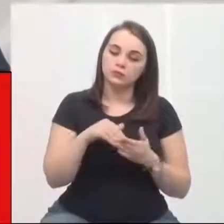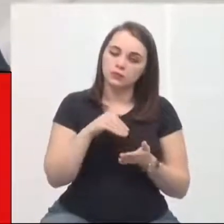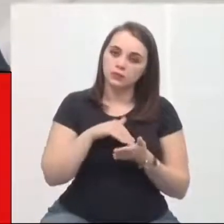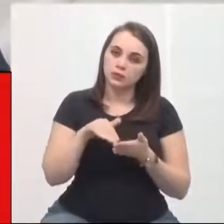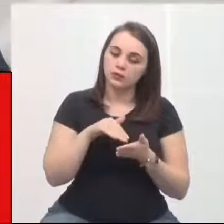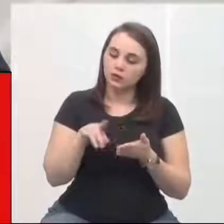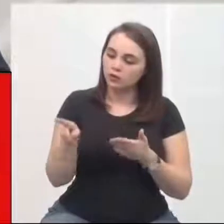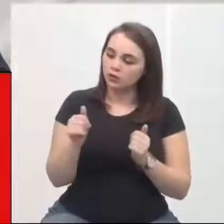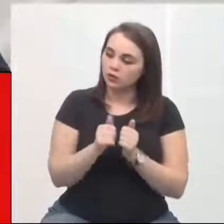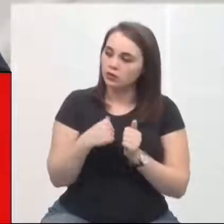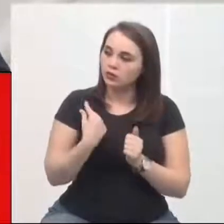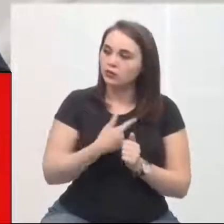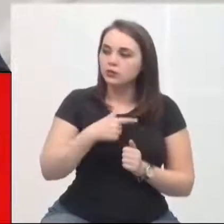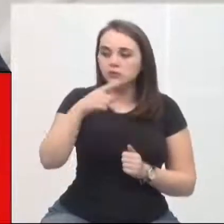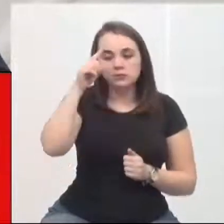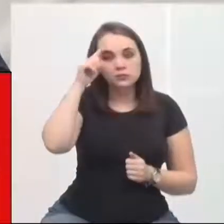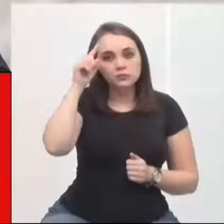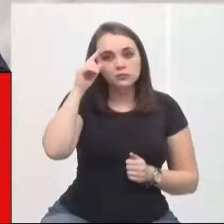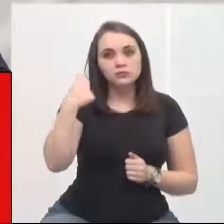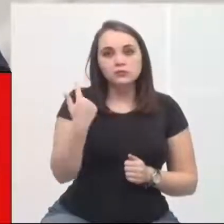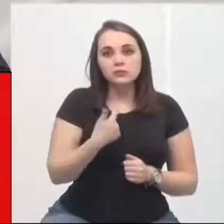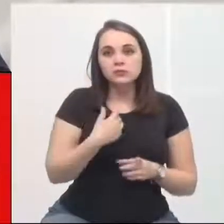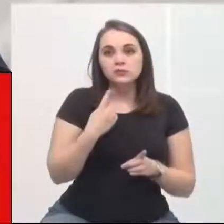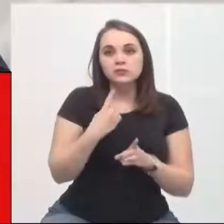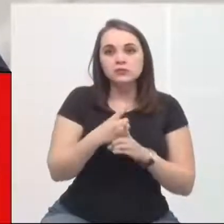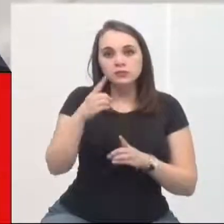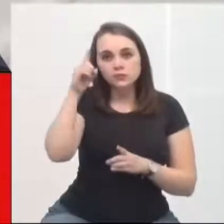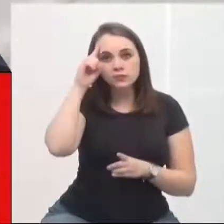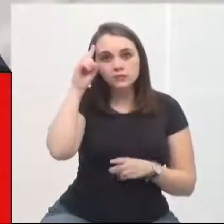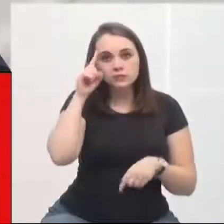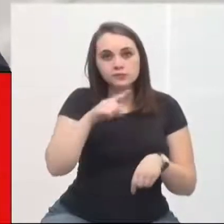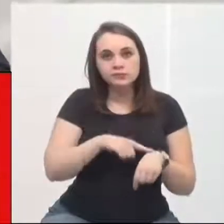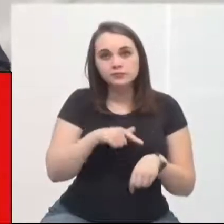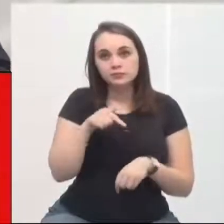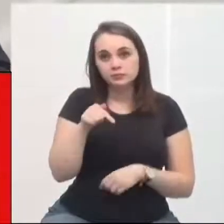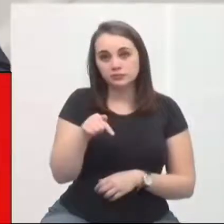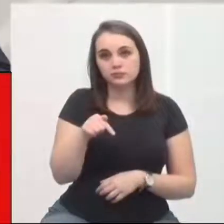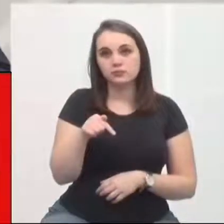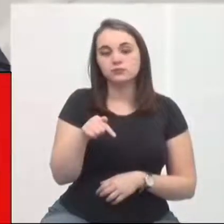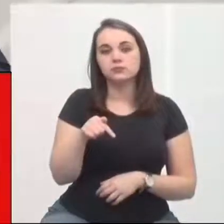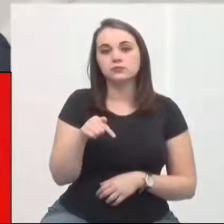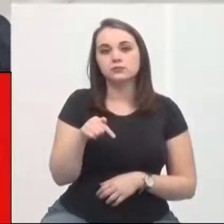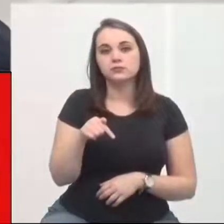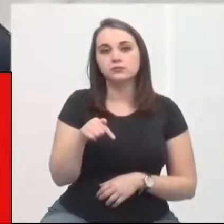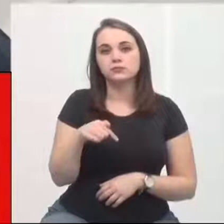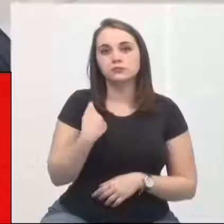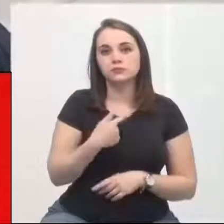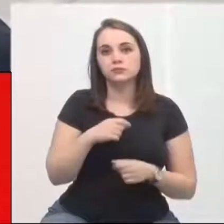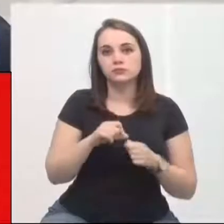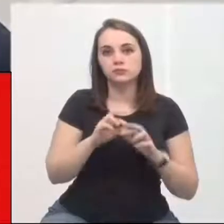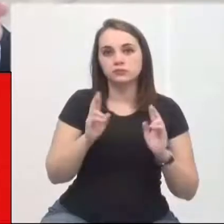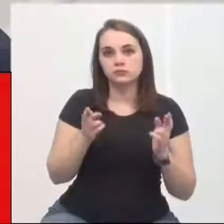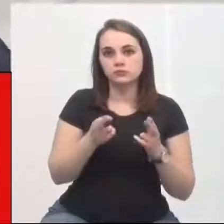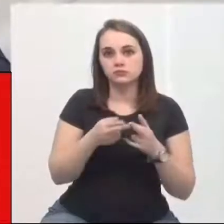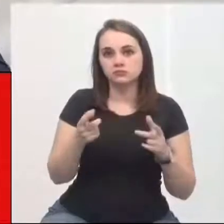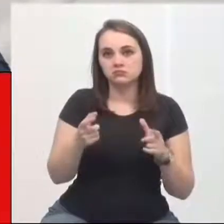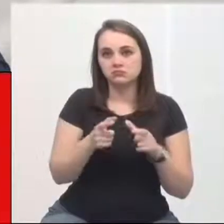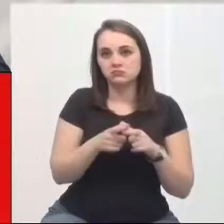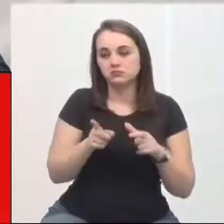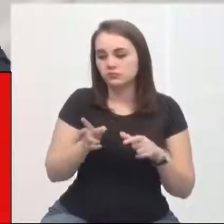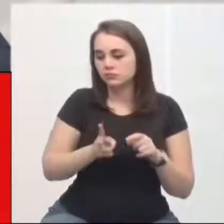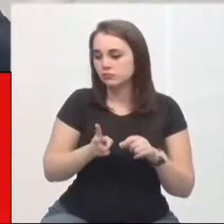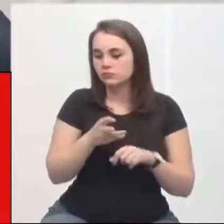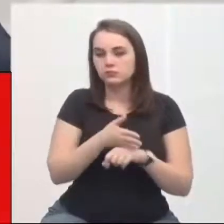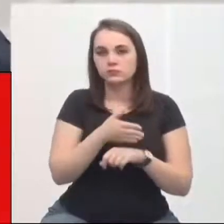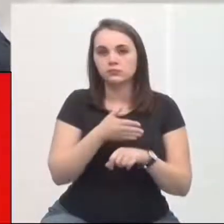nos acompanha diariamente, até nós nos encontramos todos os dias às 7 horas da manhã. E fizemos uma mini reunião, né? O Márcio sempre participa,